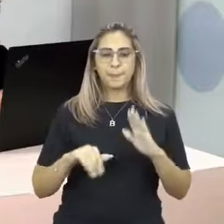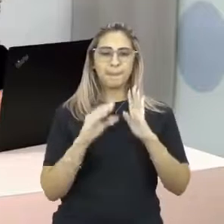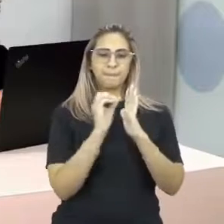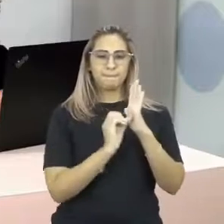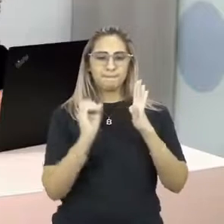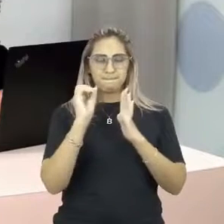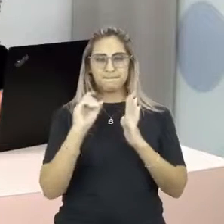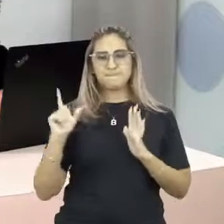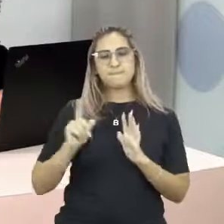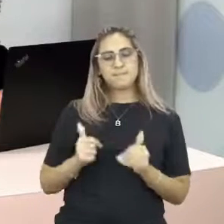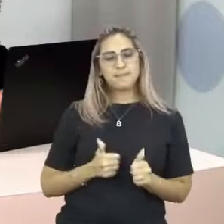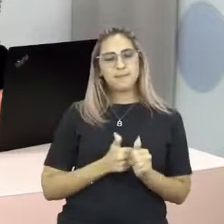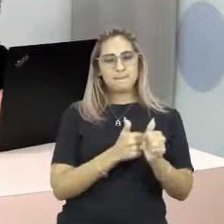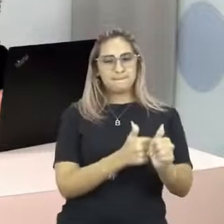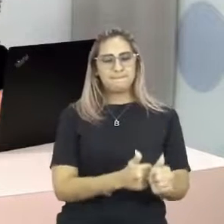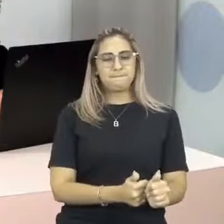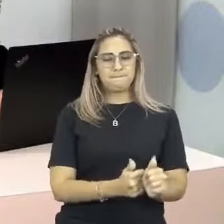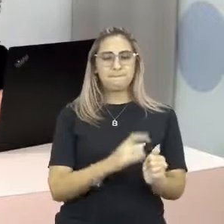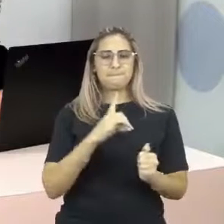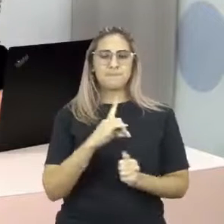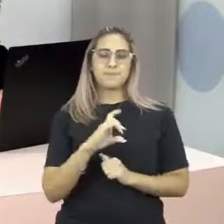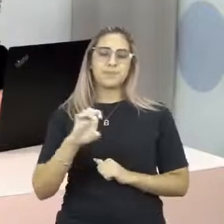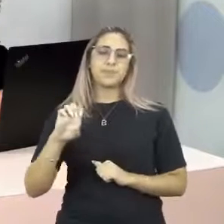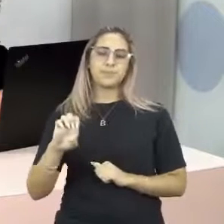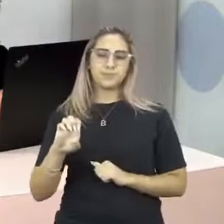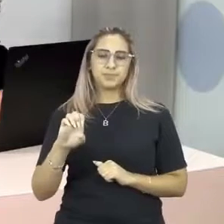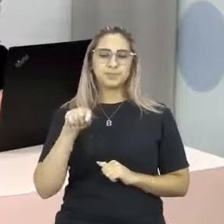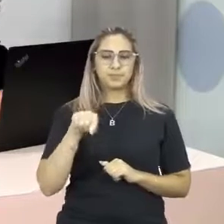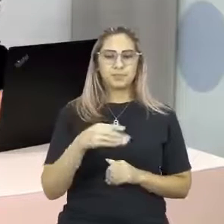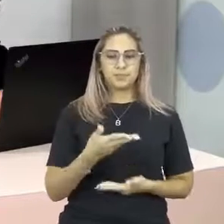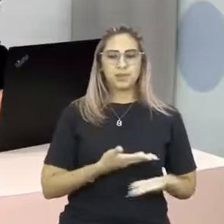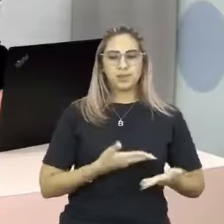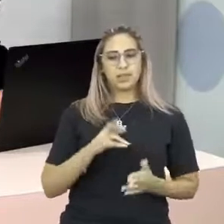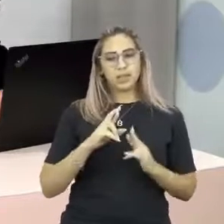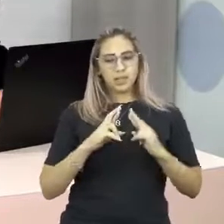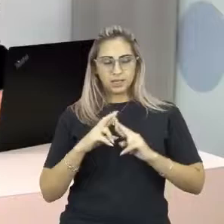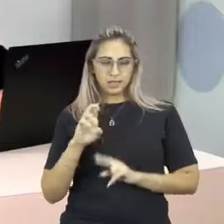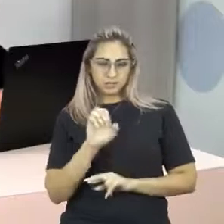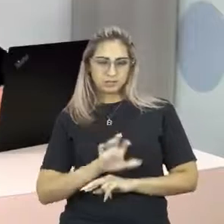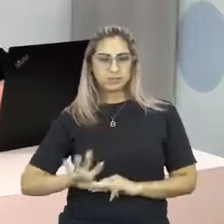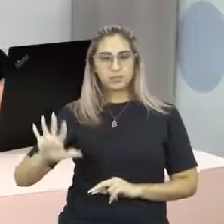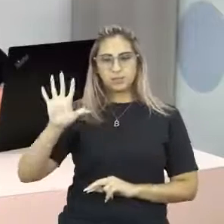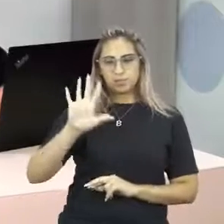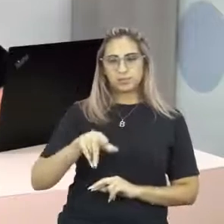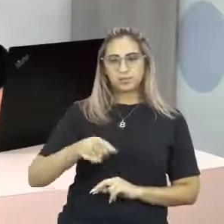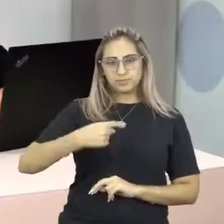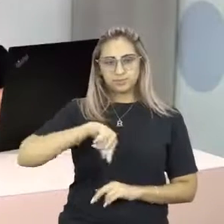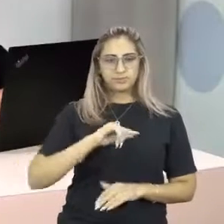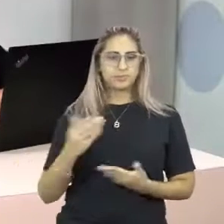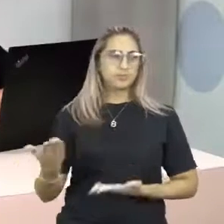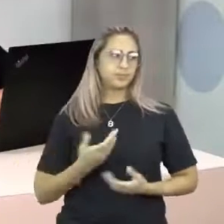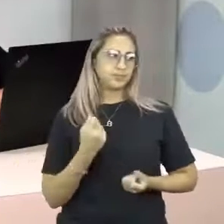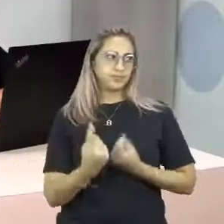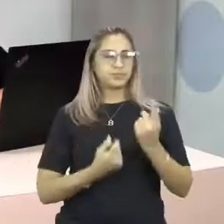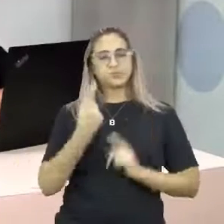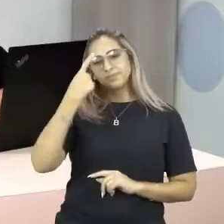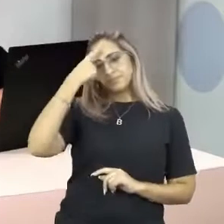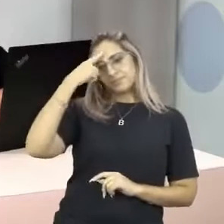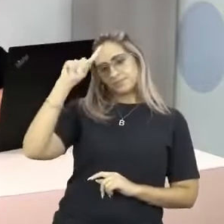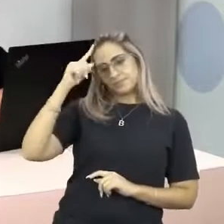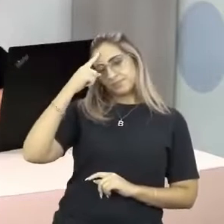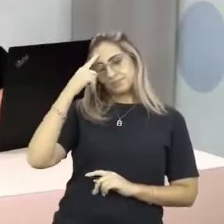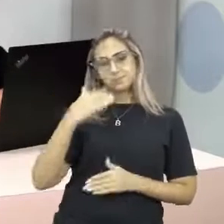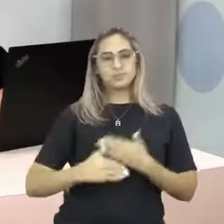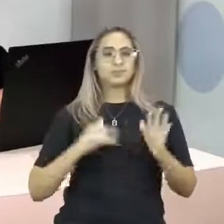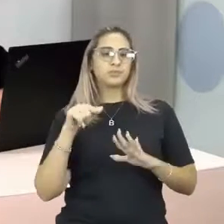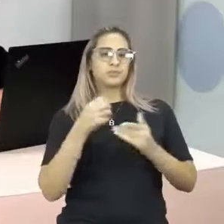Mídias, a gente tem um acompanhamento das diretorias de ensino, dos servidores da rede estaduais, e eles vão trazer algumas dúvidas, a gente vai responder aqui